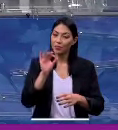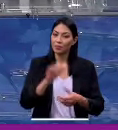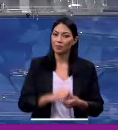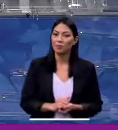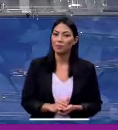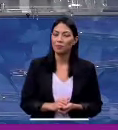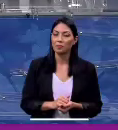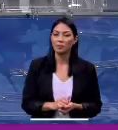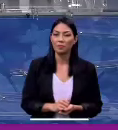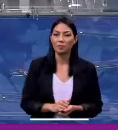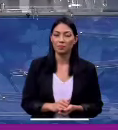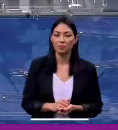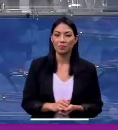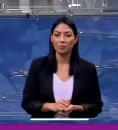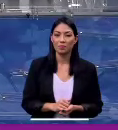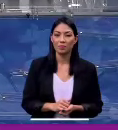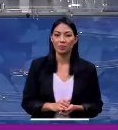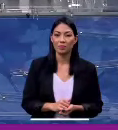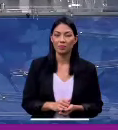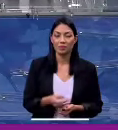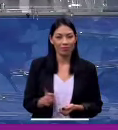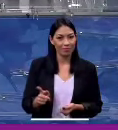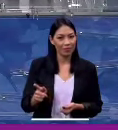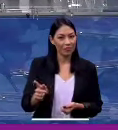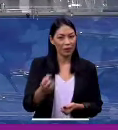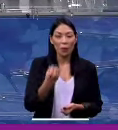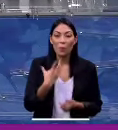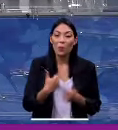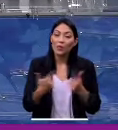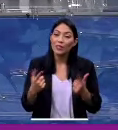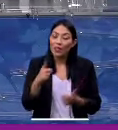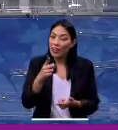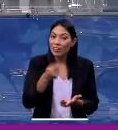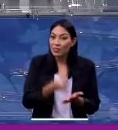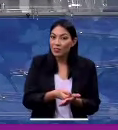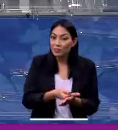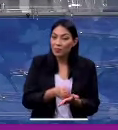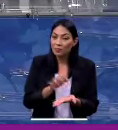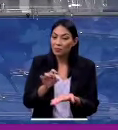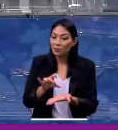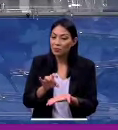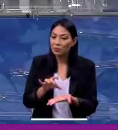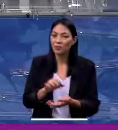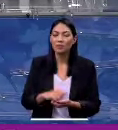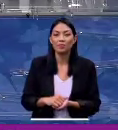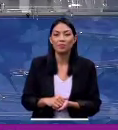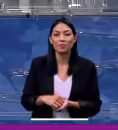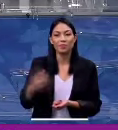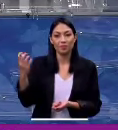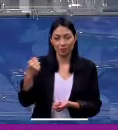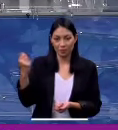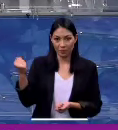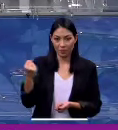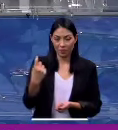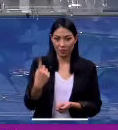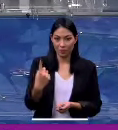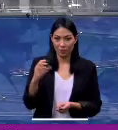tem chances. Vamos seguir sorteando. Boa sorte para você que apostou na Loto Fácil. Bola branca, número 10.